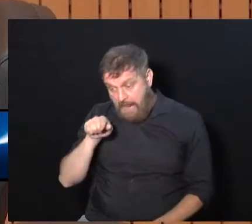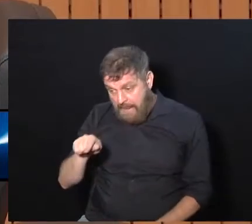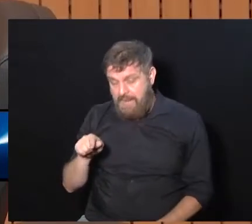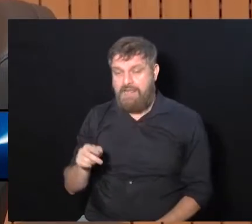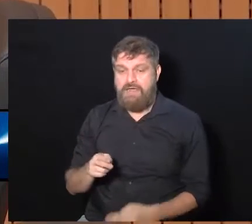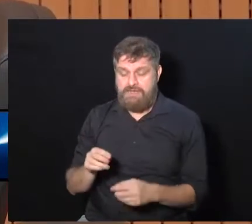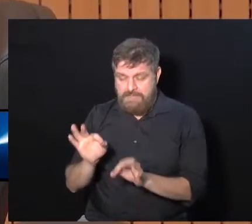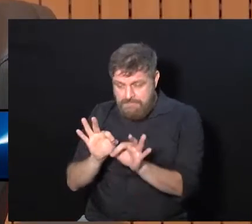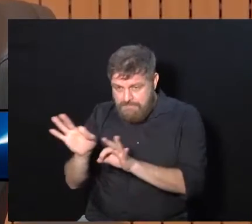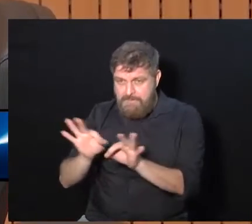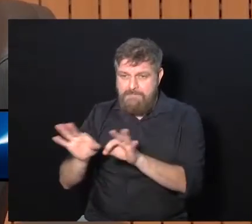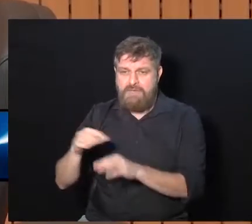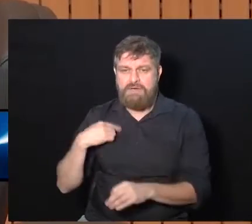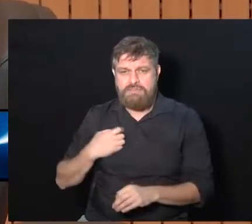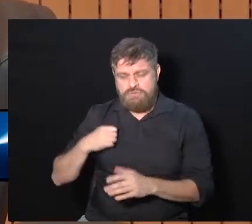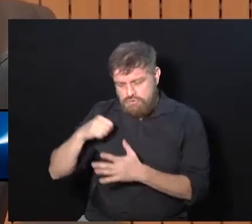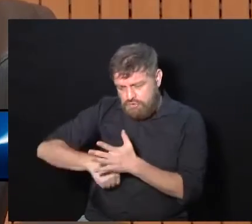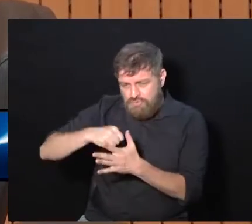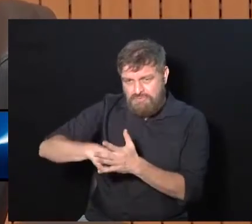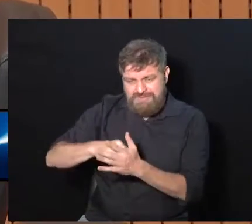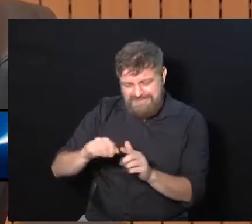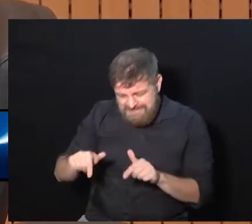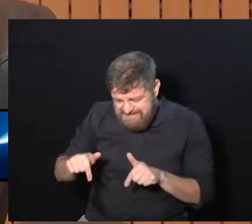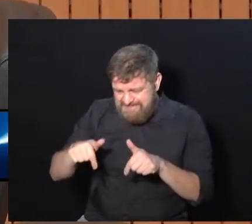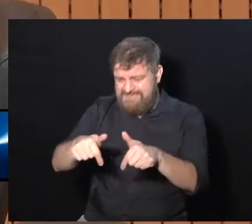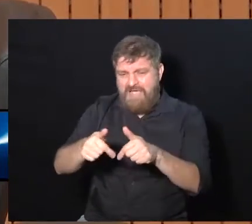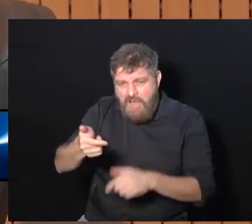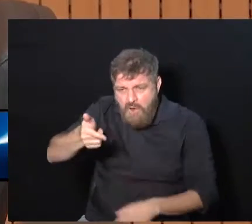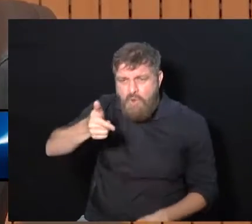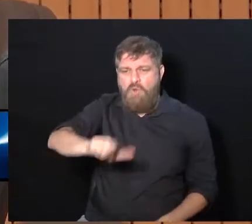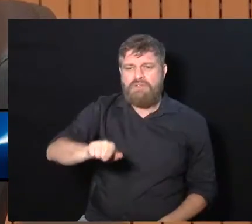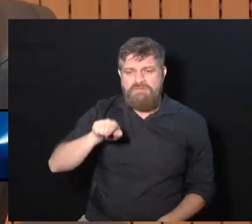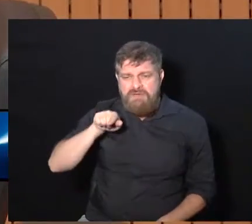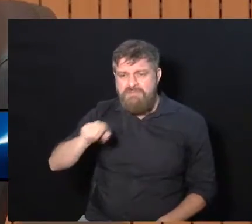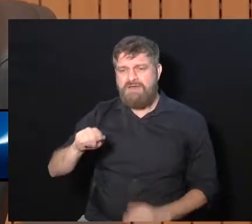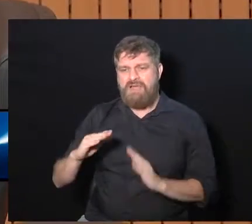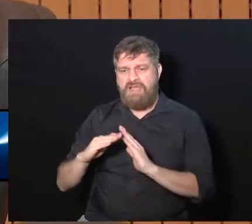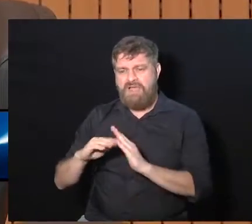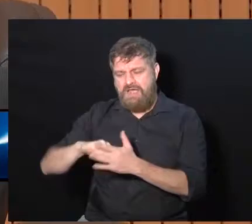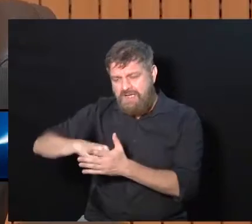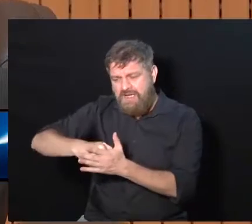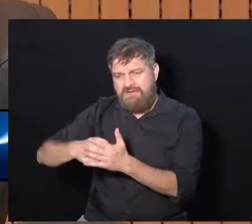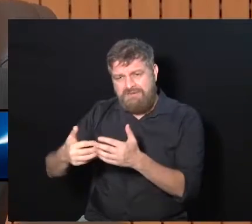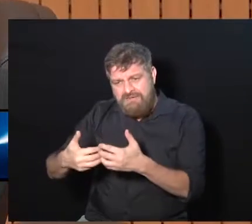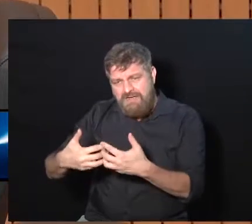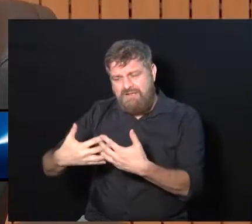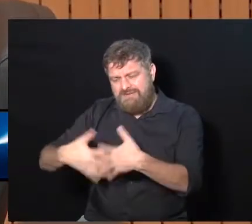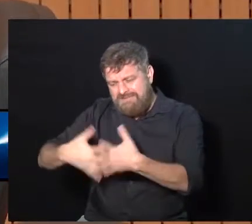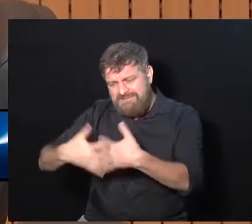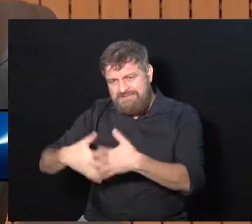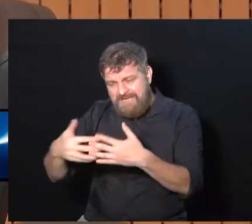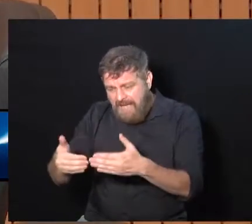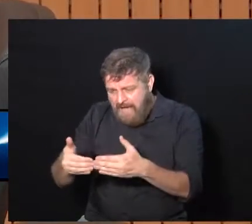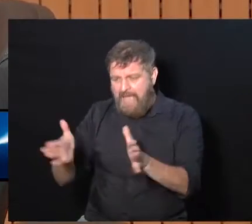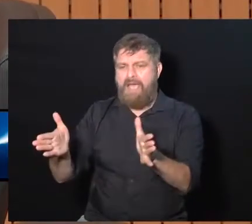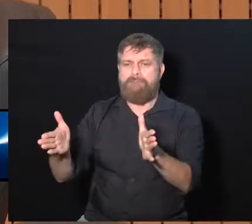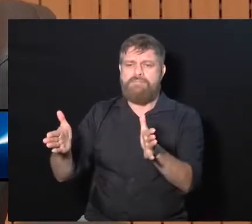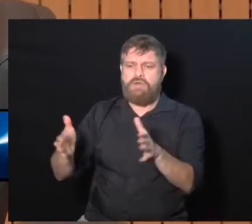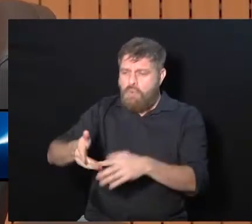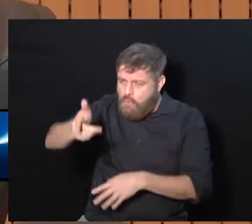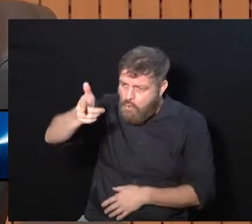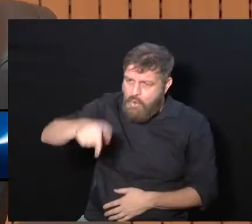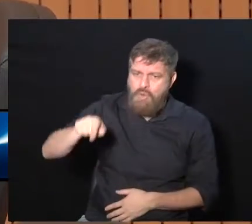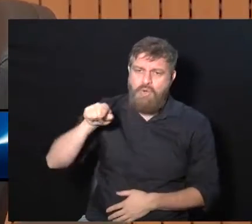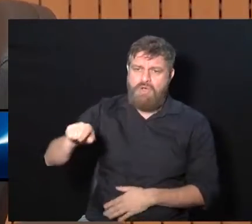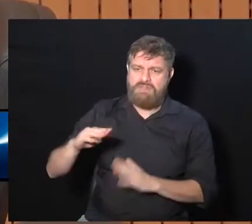gente insistisse, Rossini, cada vez mais, que seja realmente, que reabra novamente essa Botica da